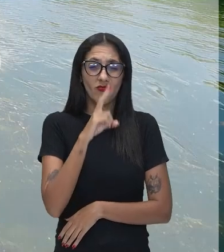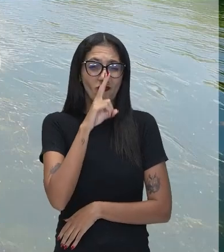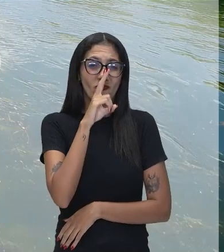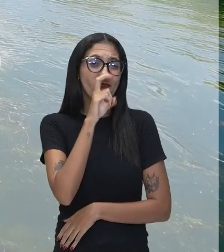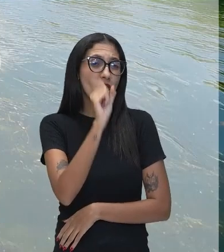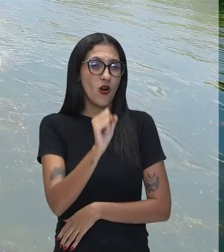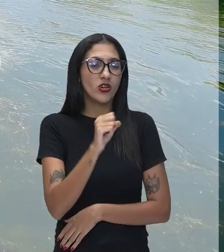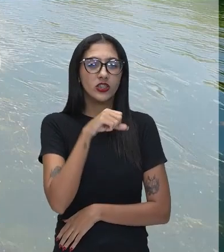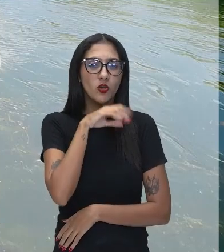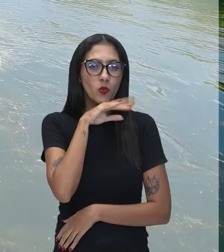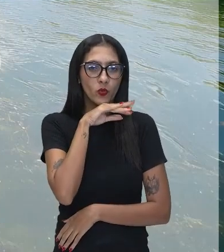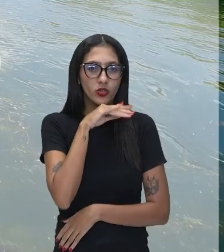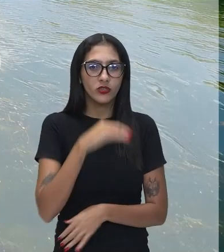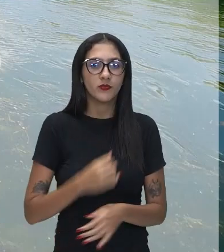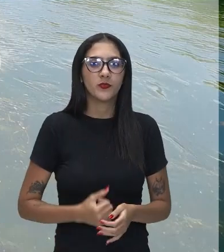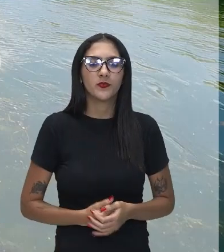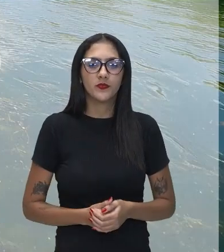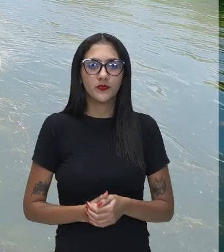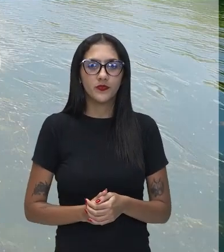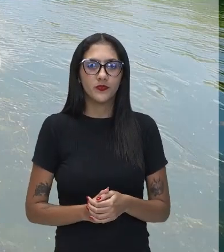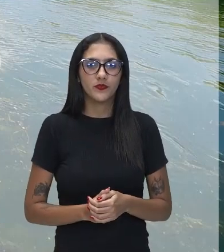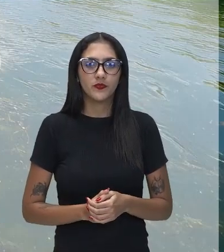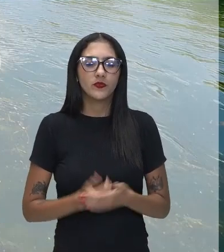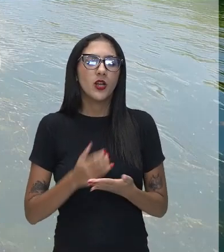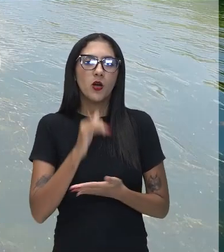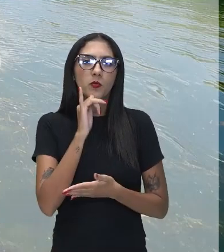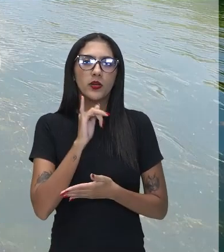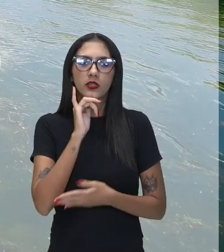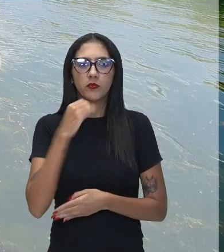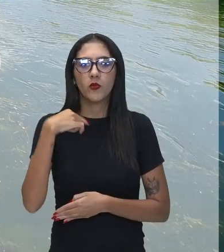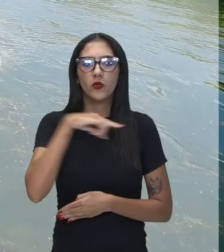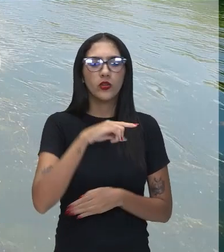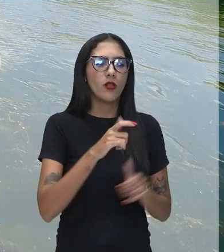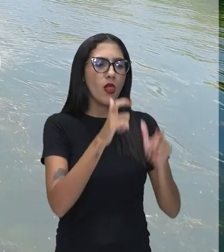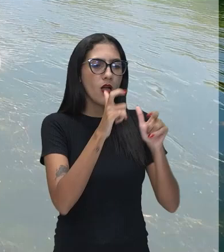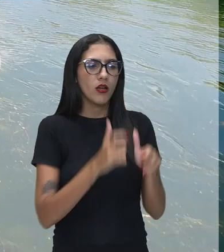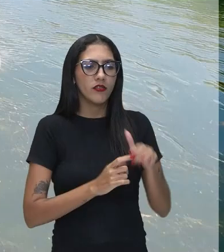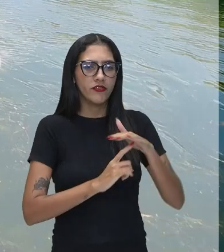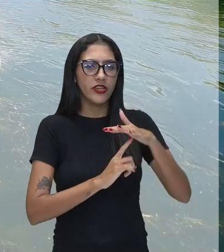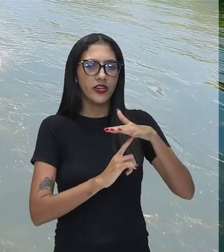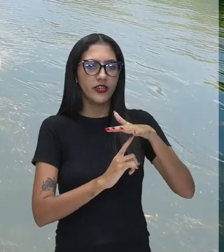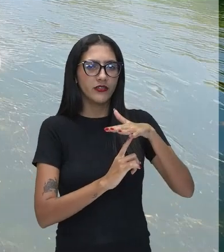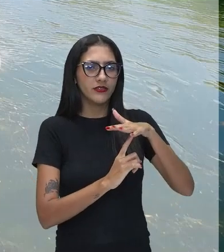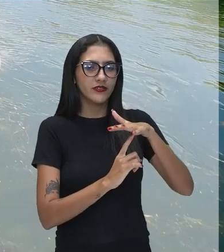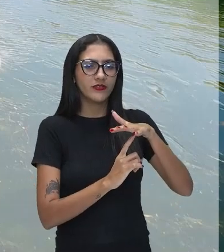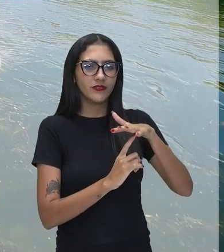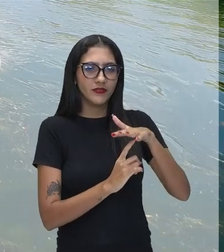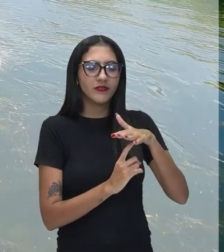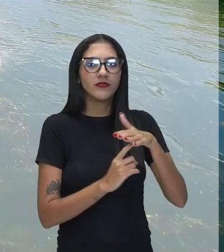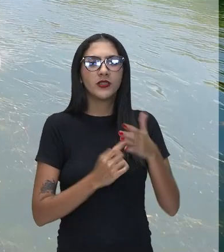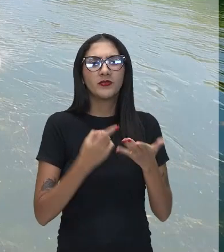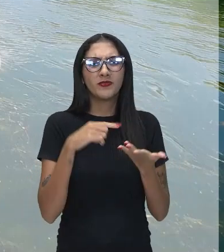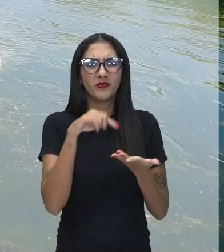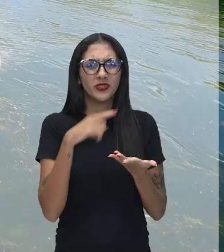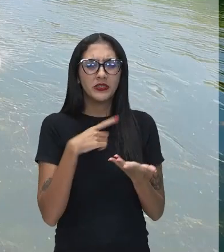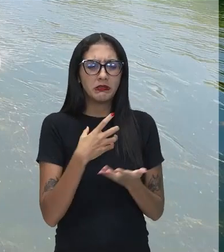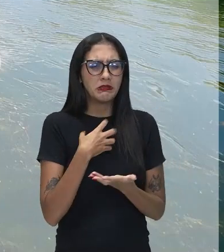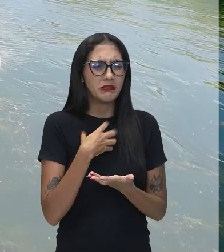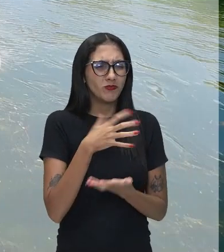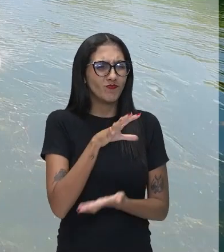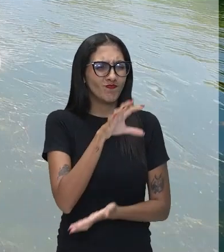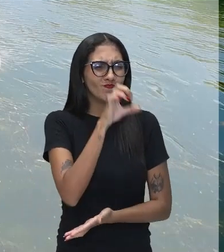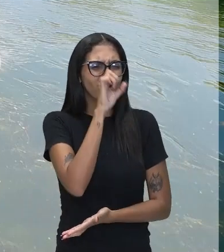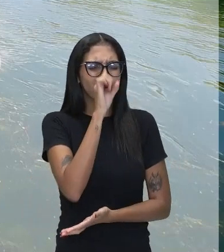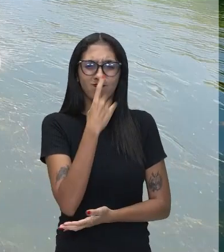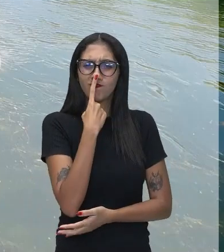quando você, por exemplo, foi até mesmo numa feira e de longe você sente o cheiro do peixe, quer dizer